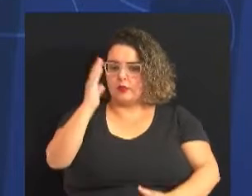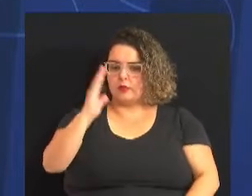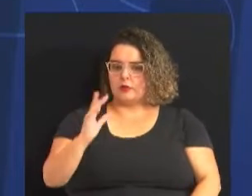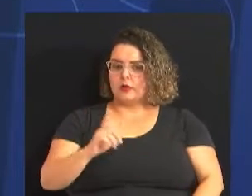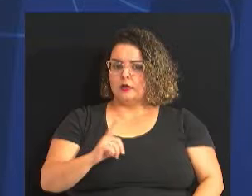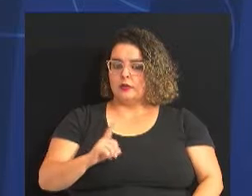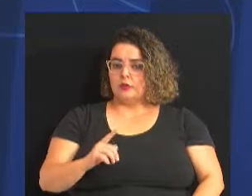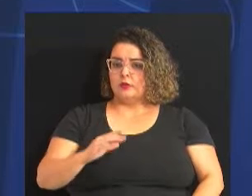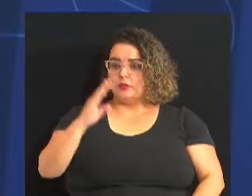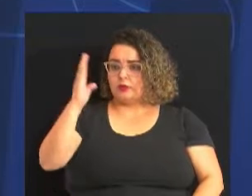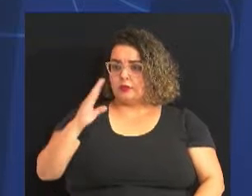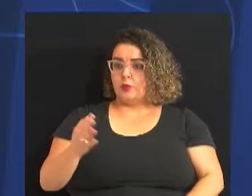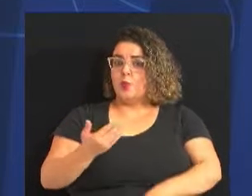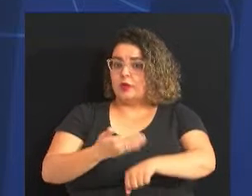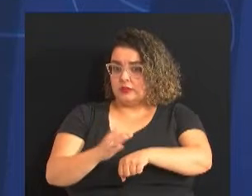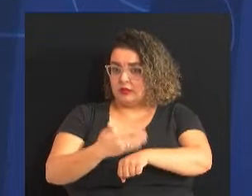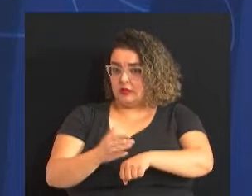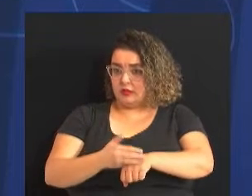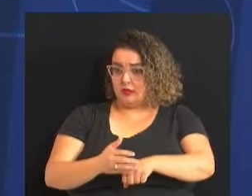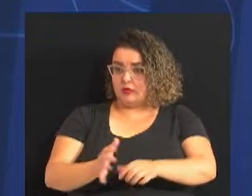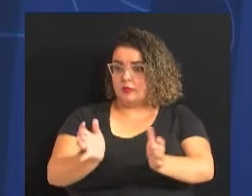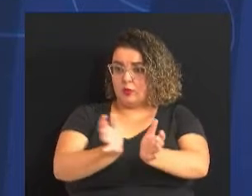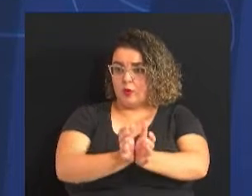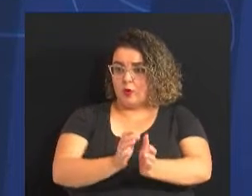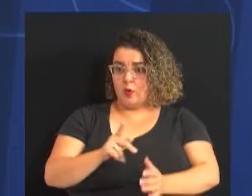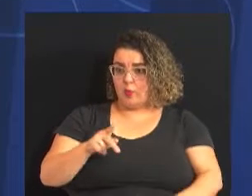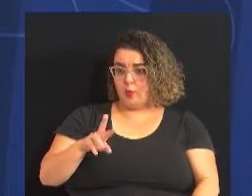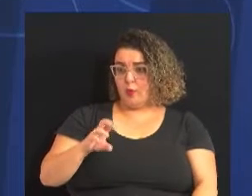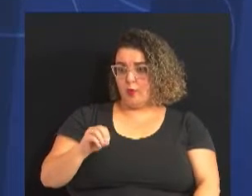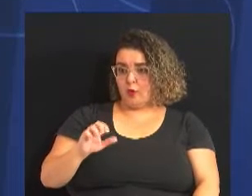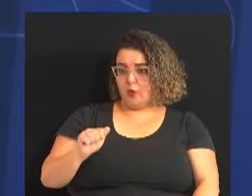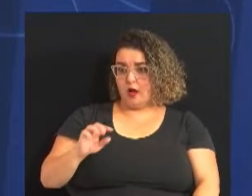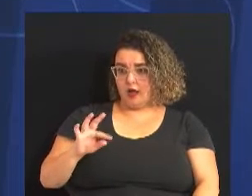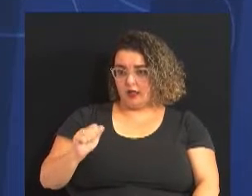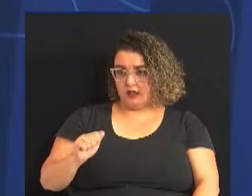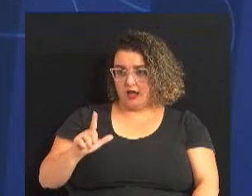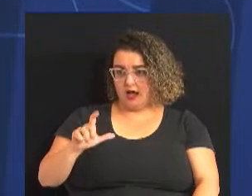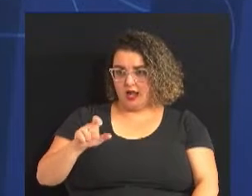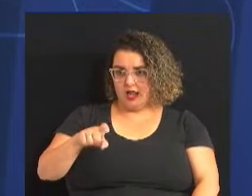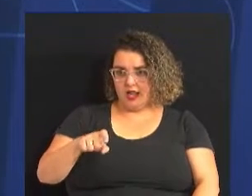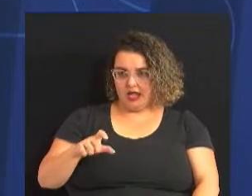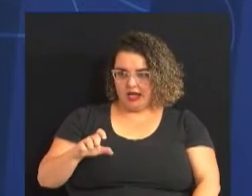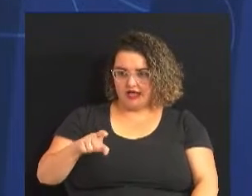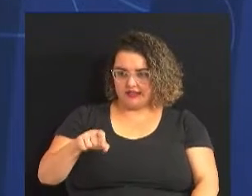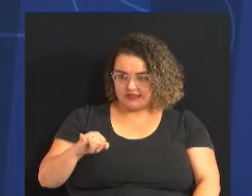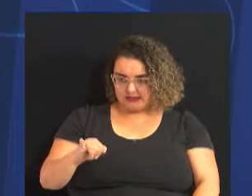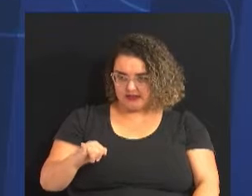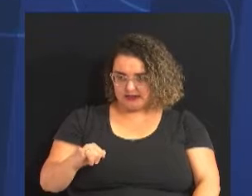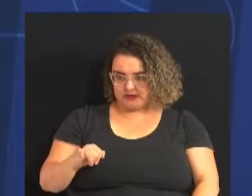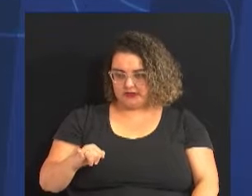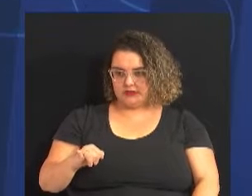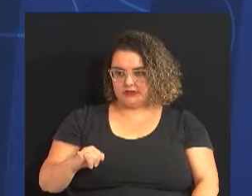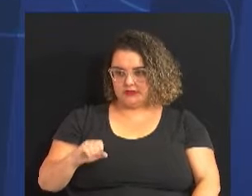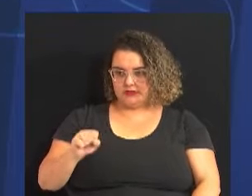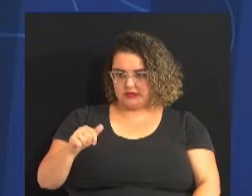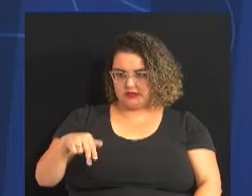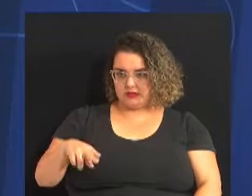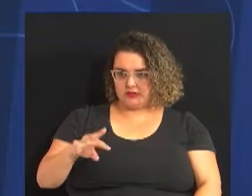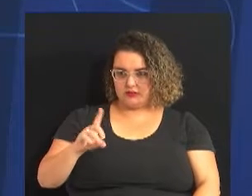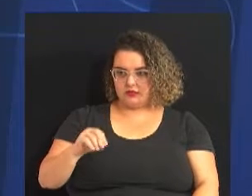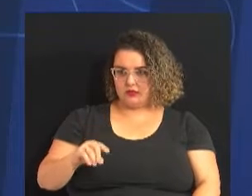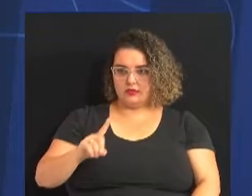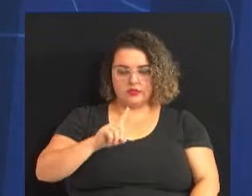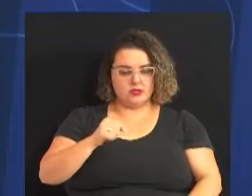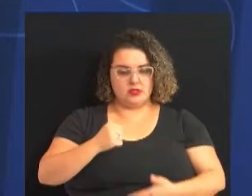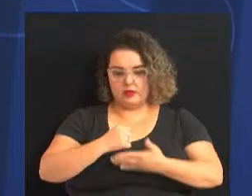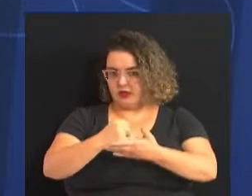recentemente como treinador da seleção o croata, o Aleksandar Petrovic, que não levou a seleção aos Jogos